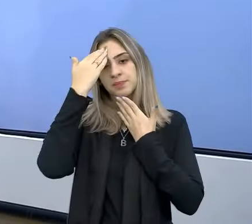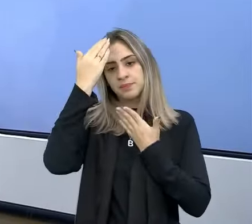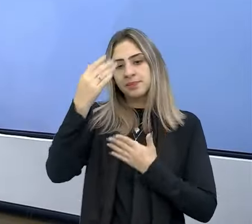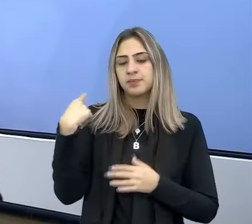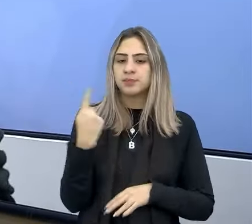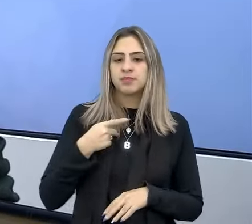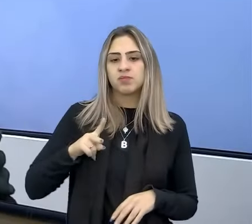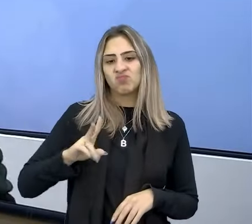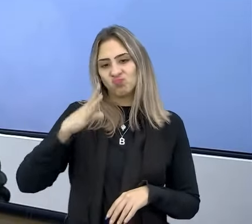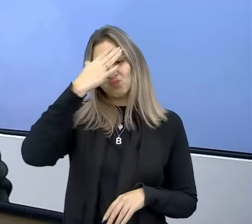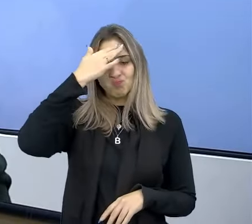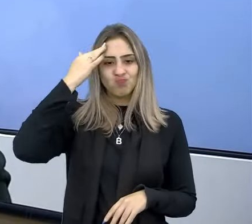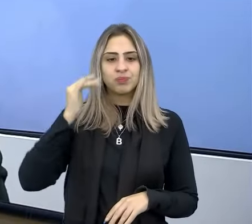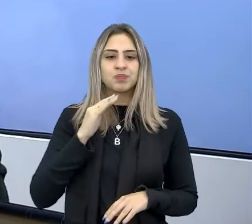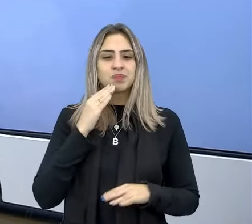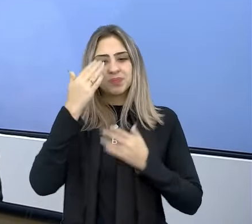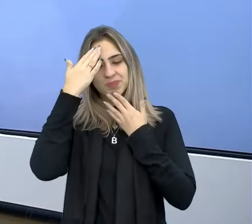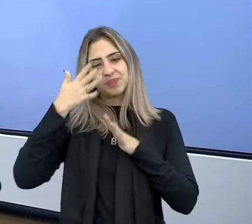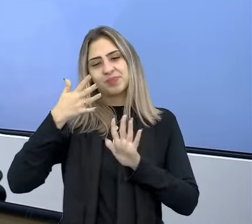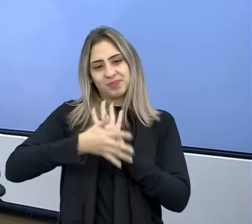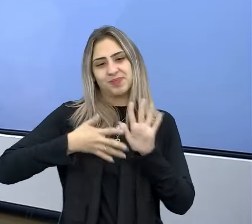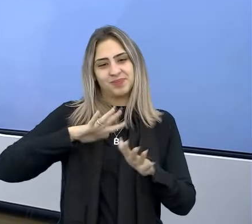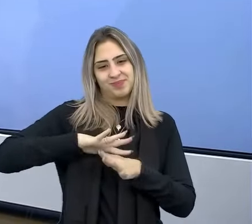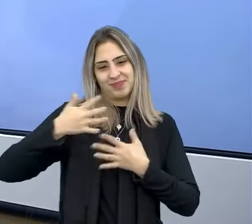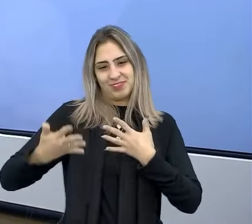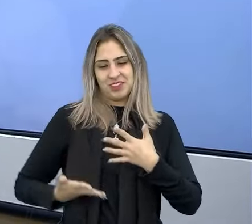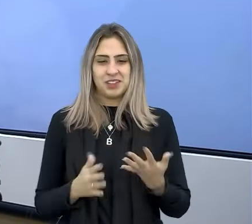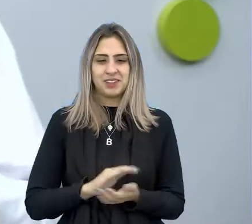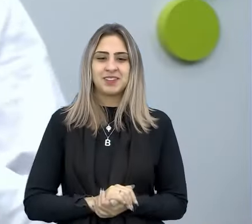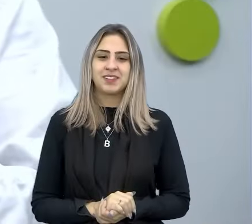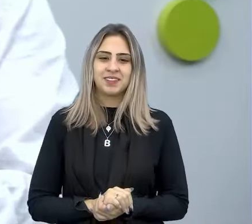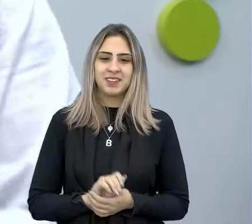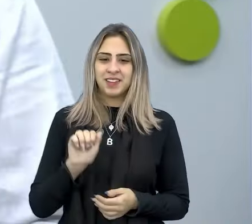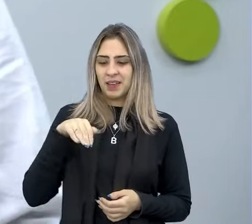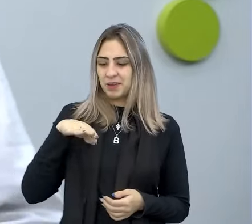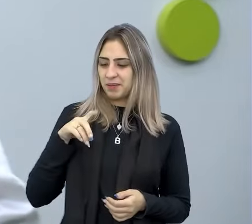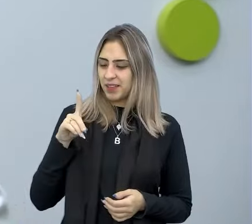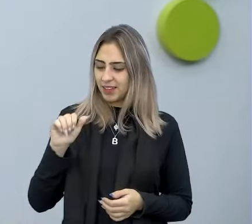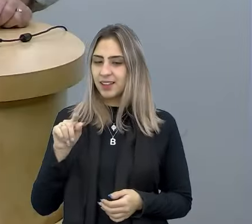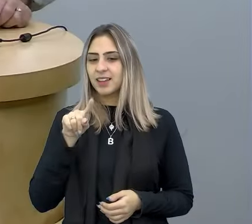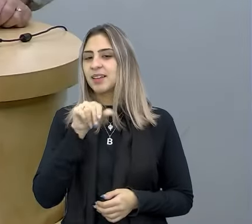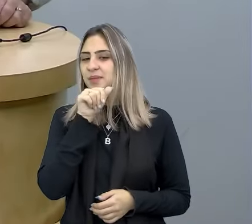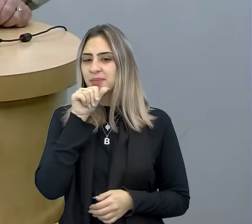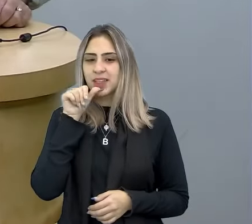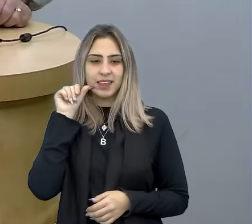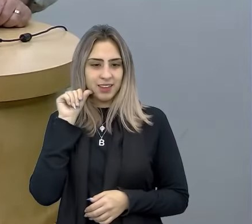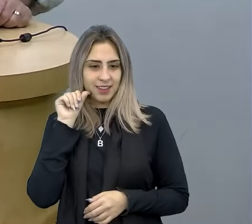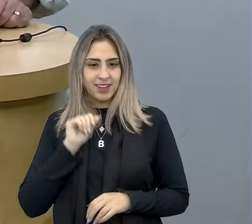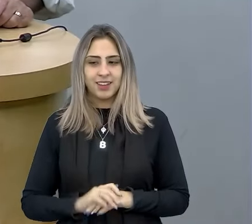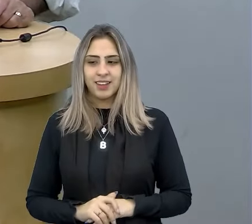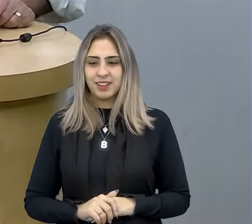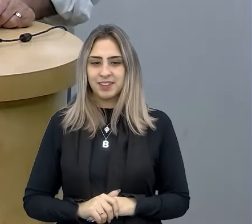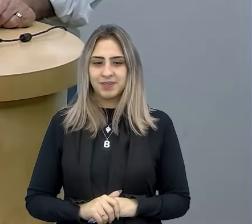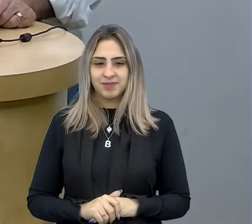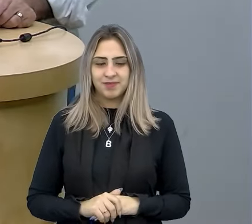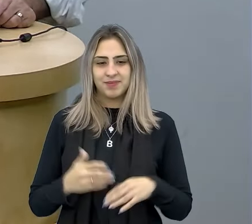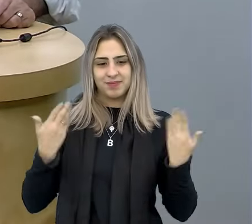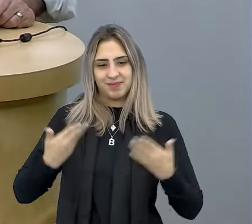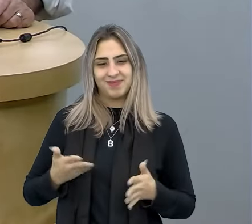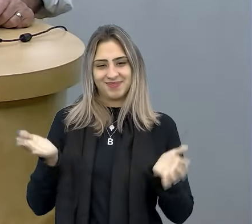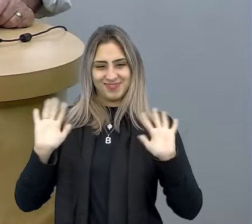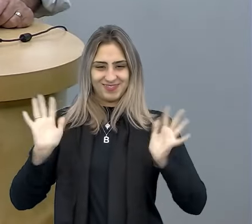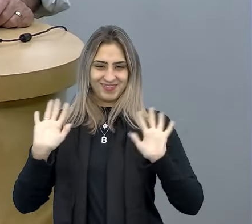sempre esquece de agradecer as intérpretes de Libras. A Amanda e a Bianca. Isso. Então é a Amanda e a Bianca que